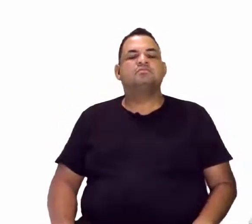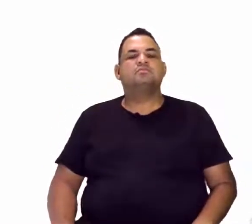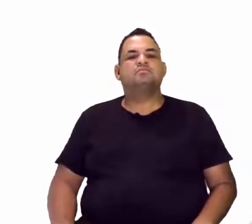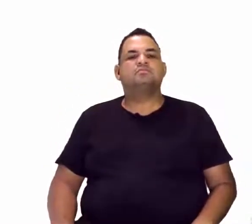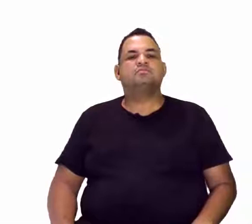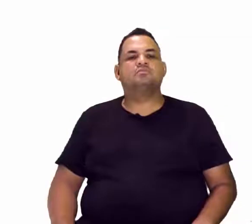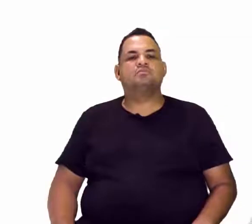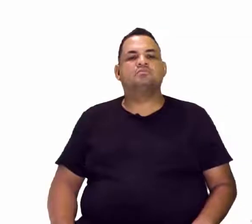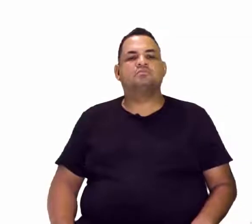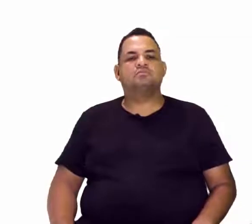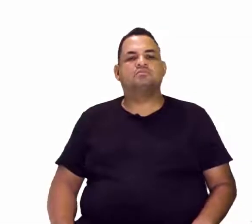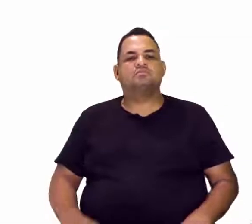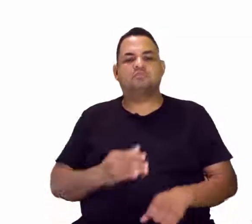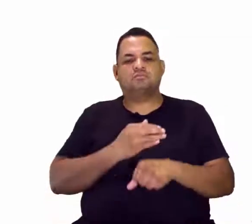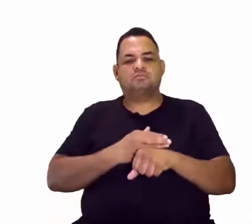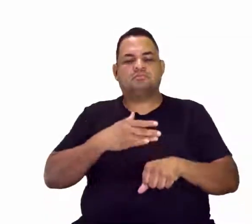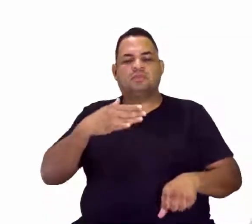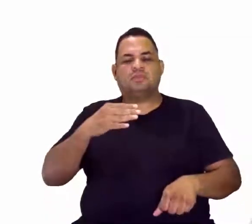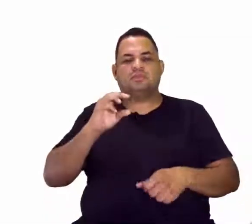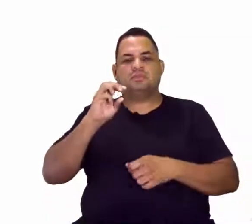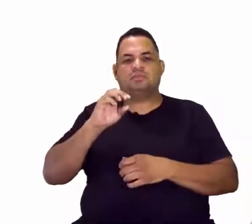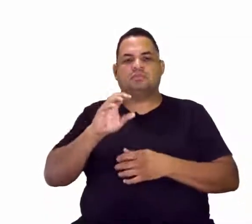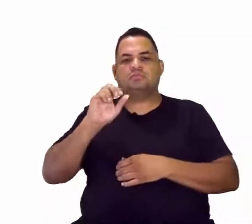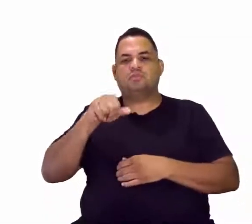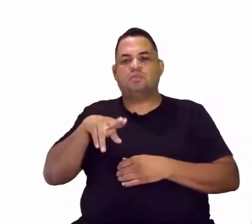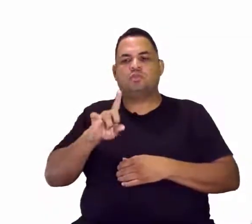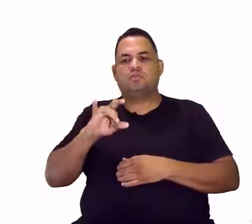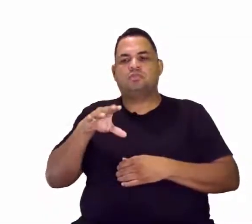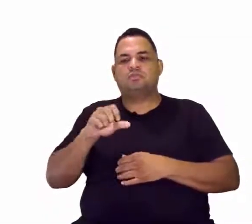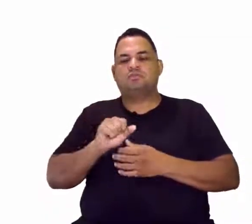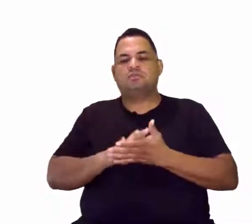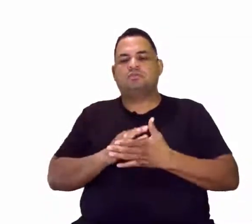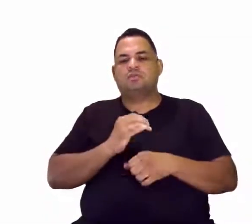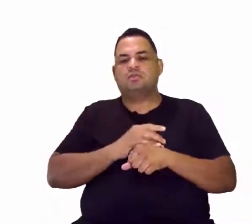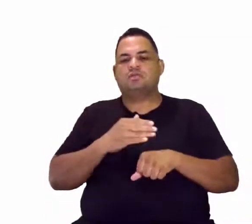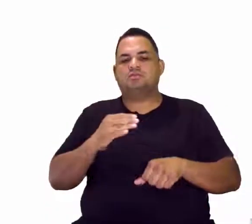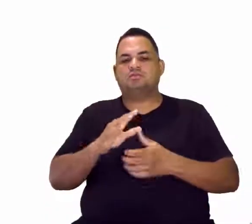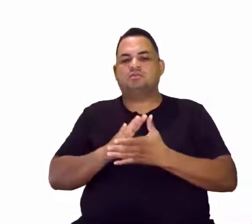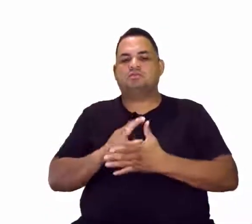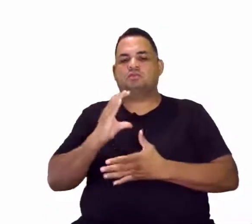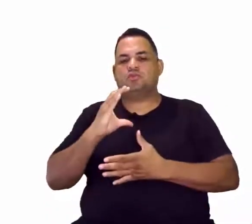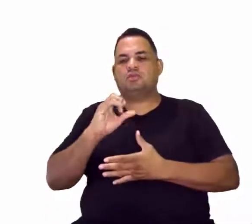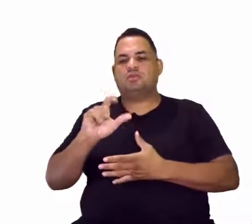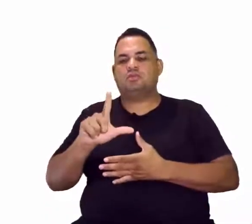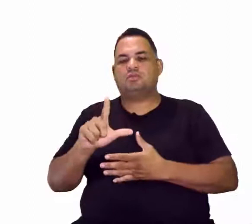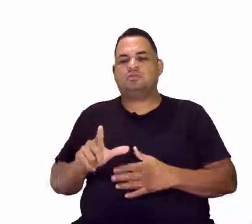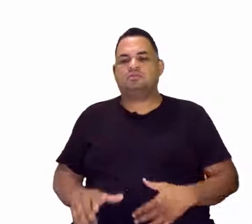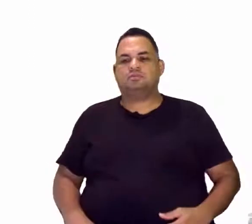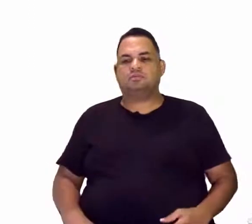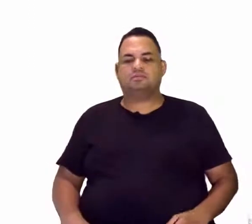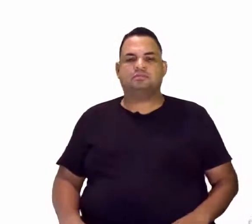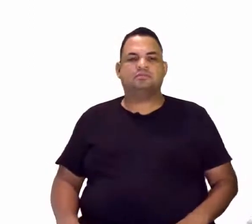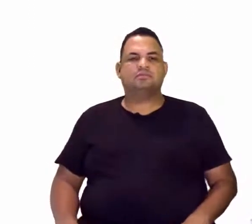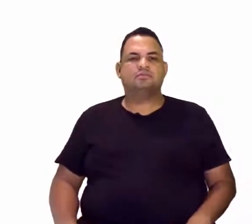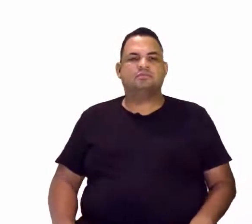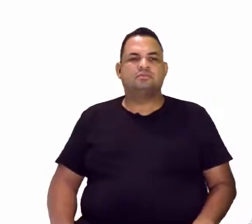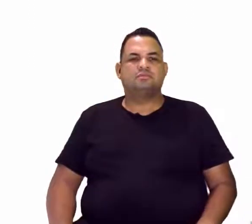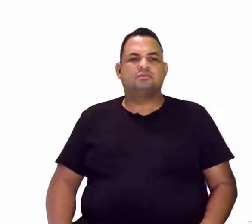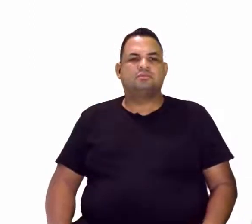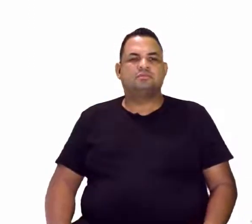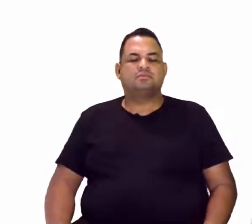ácido muriático, galera, ele é o nosso ácido clorídrico. Muriático é um nome comercial para